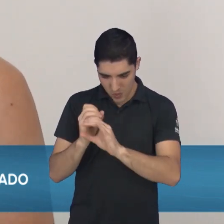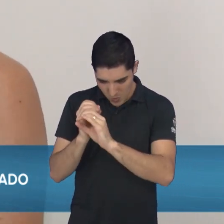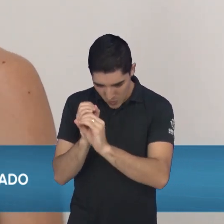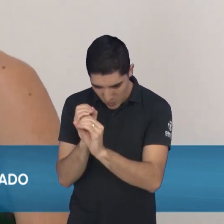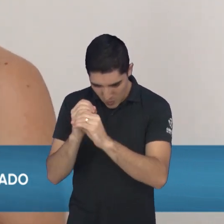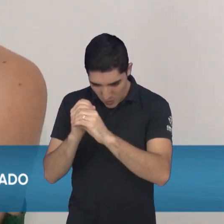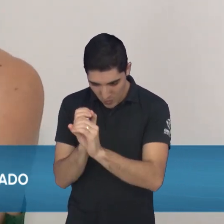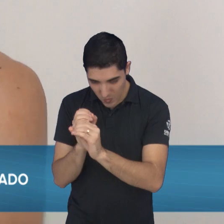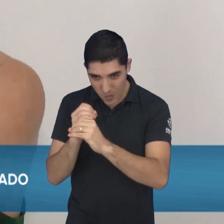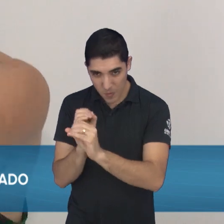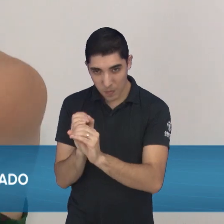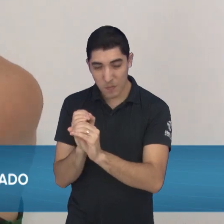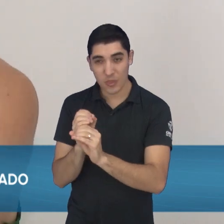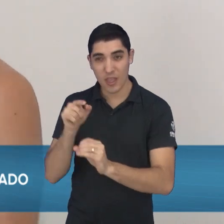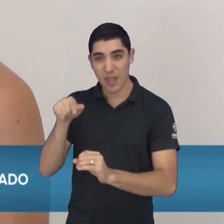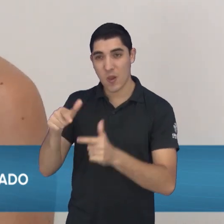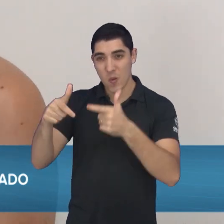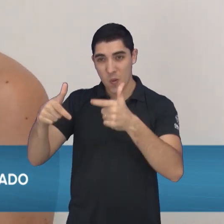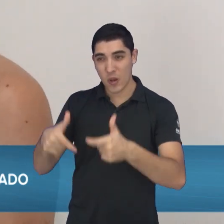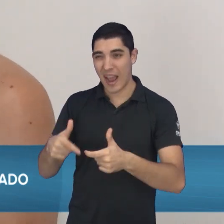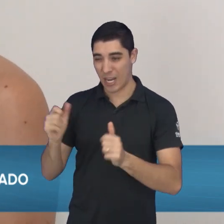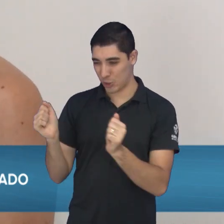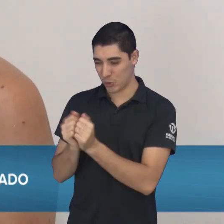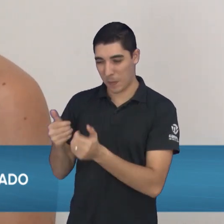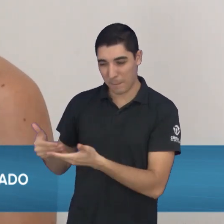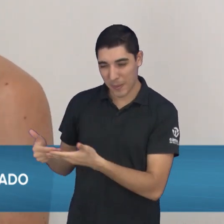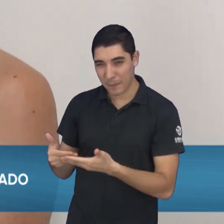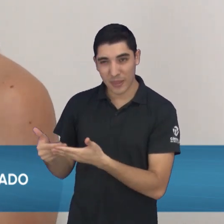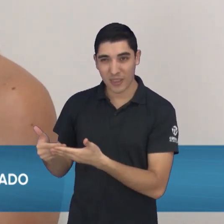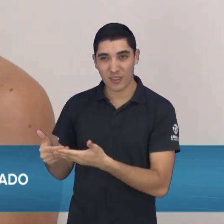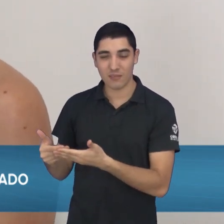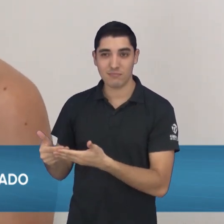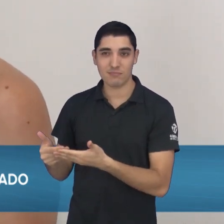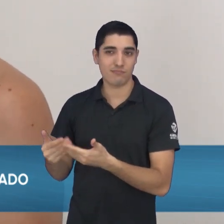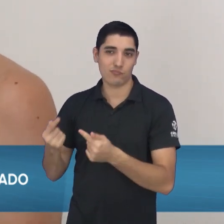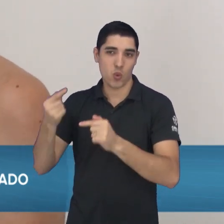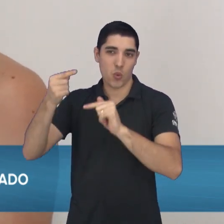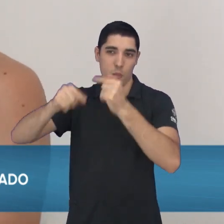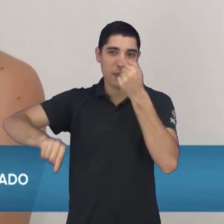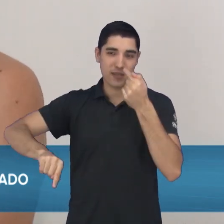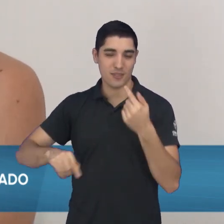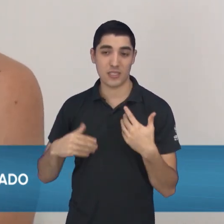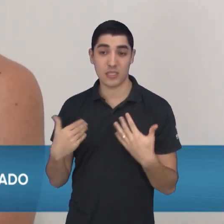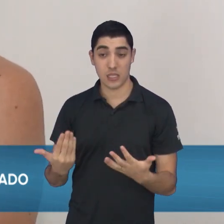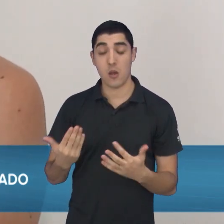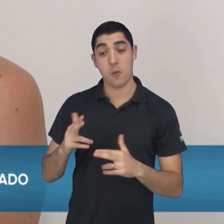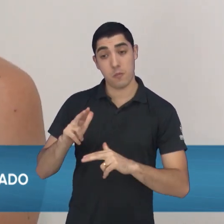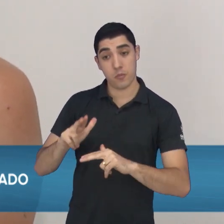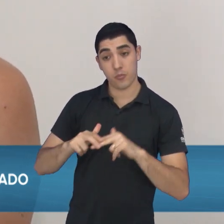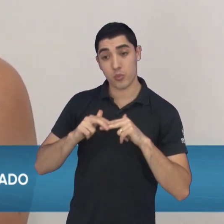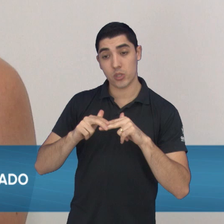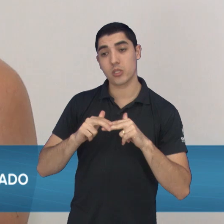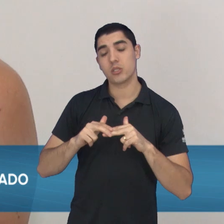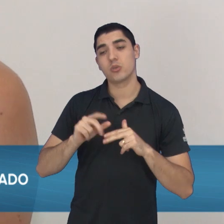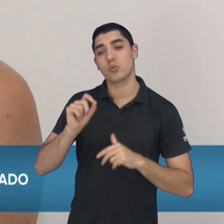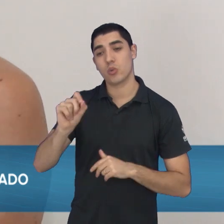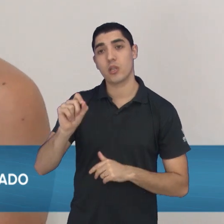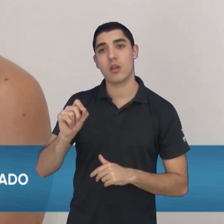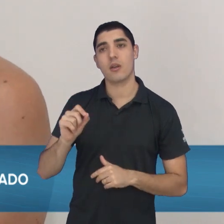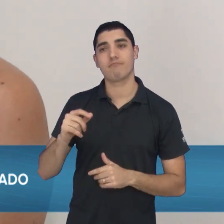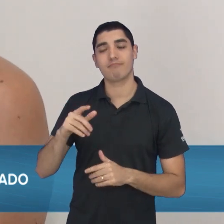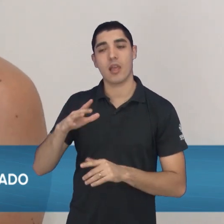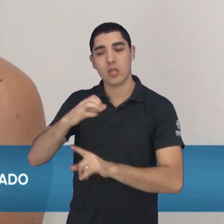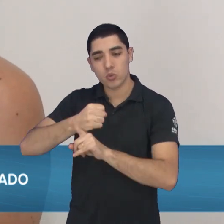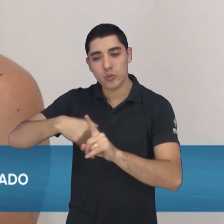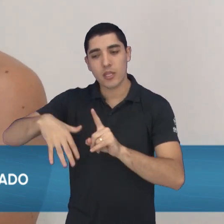vai crescer e começar a espanar móveis, né? Então, não é uma natureza, é uma coisa que a gente vai construindo dentro da nossa sociedade.